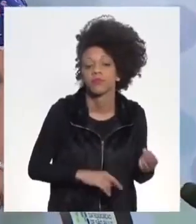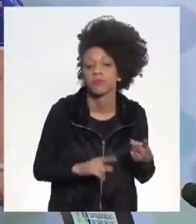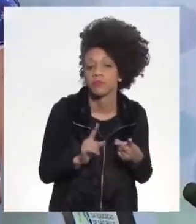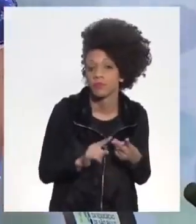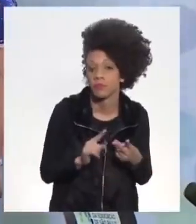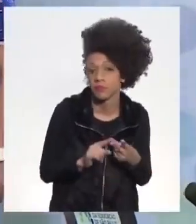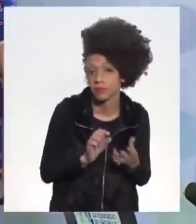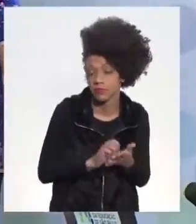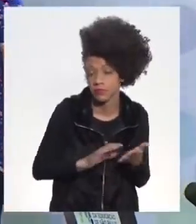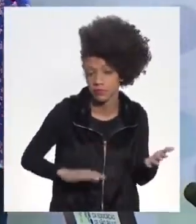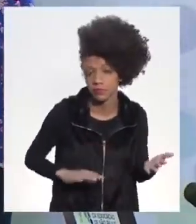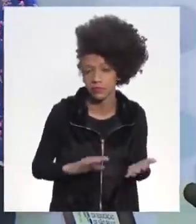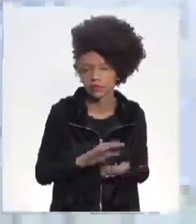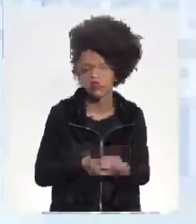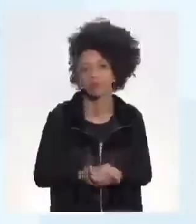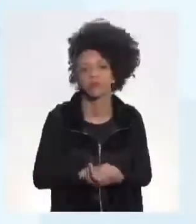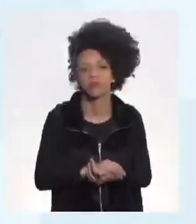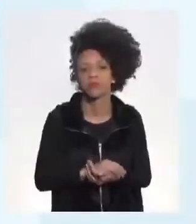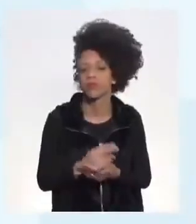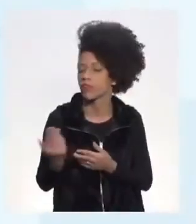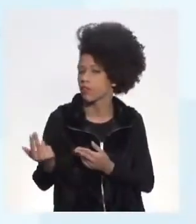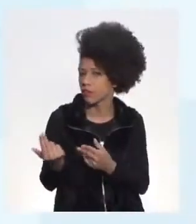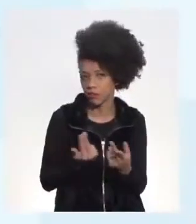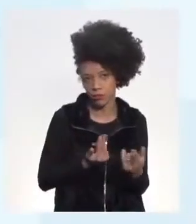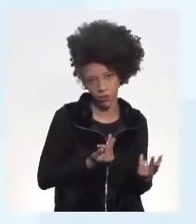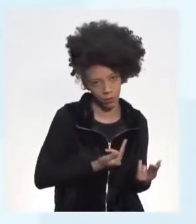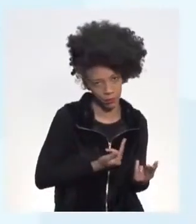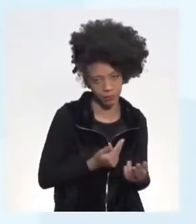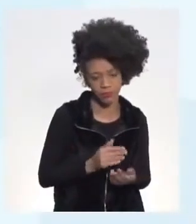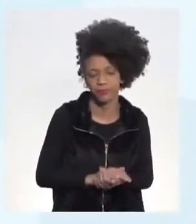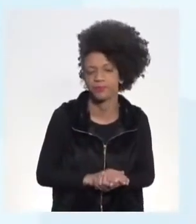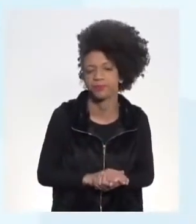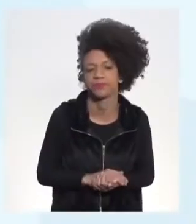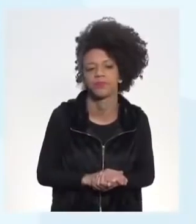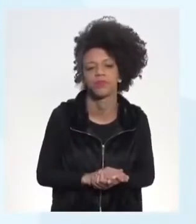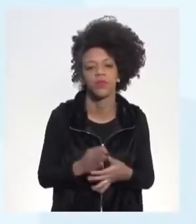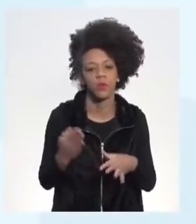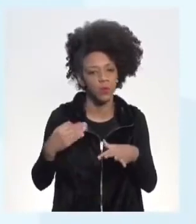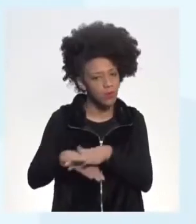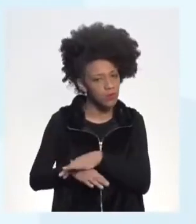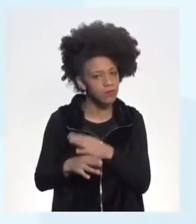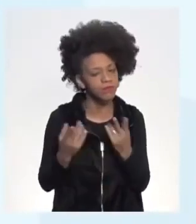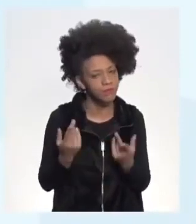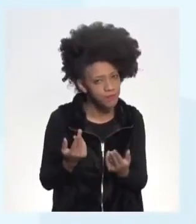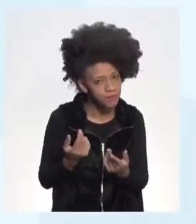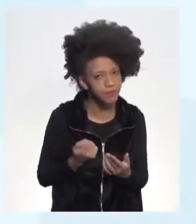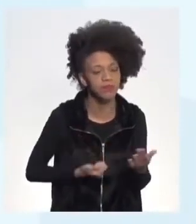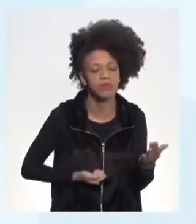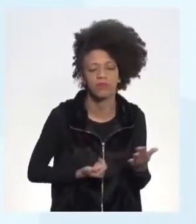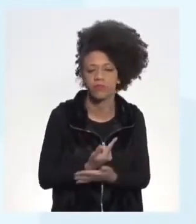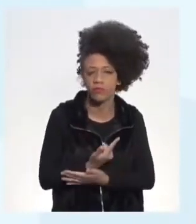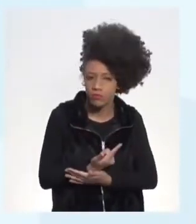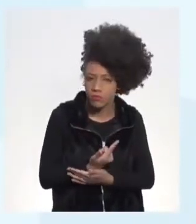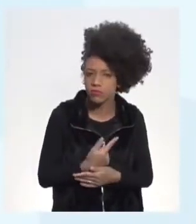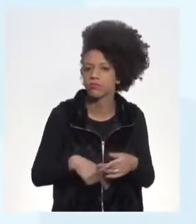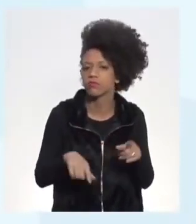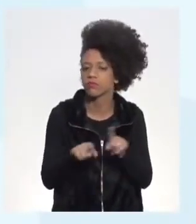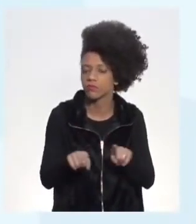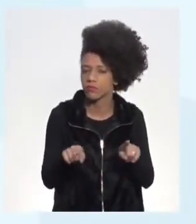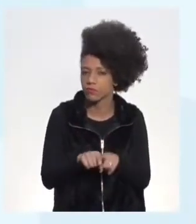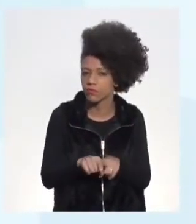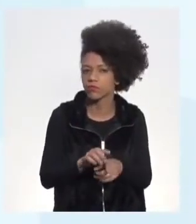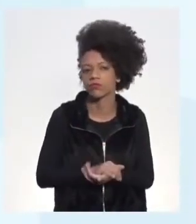A situação é a mesma, correto? O mesmo tênis, o mesmo preço de tênis,